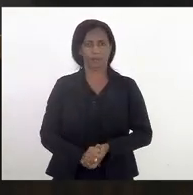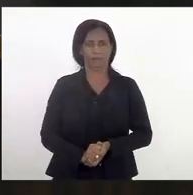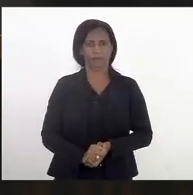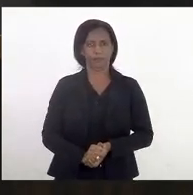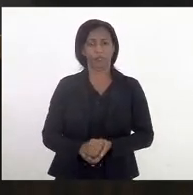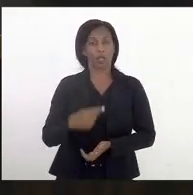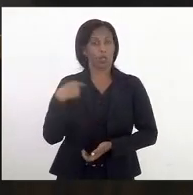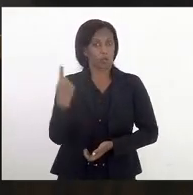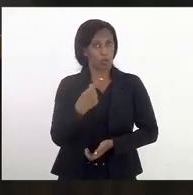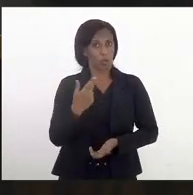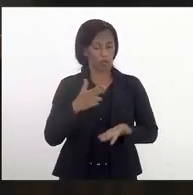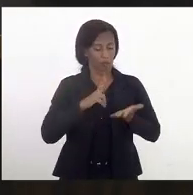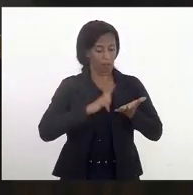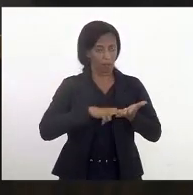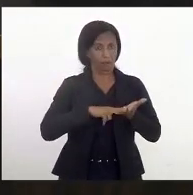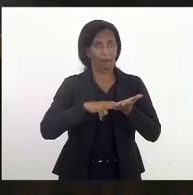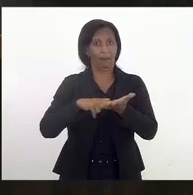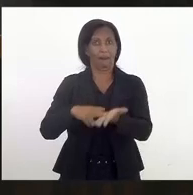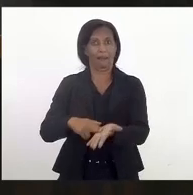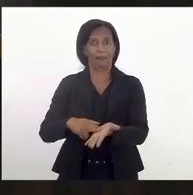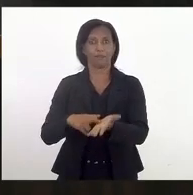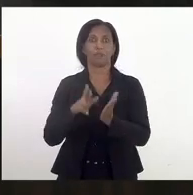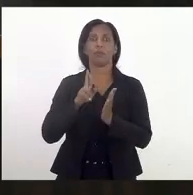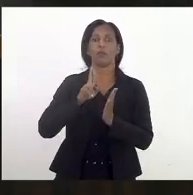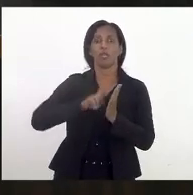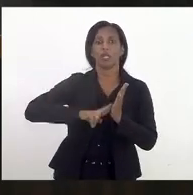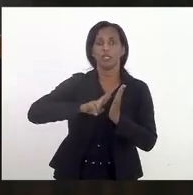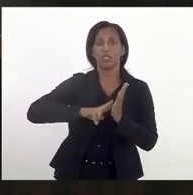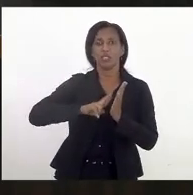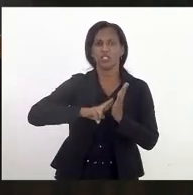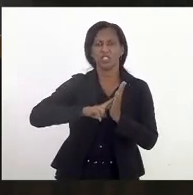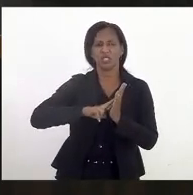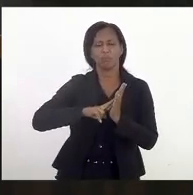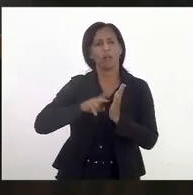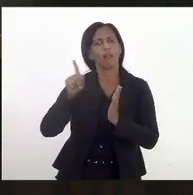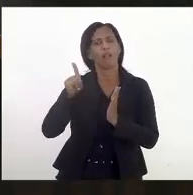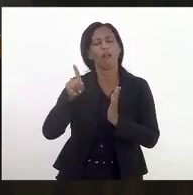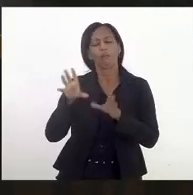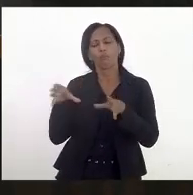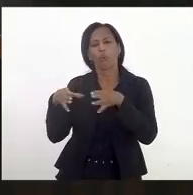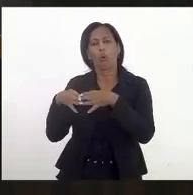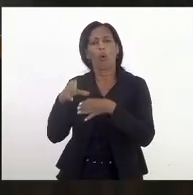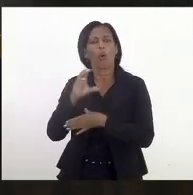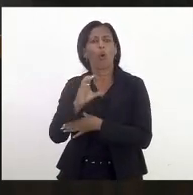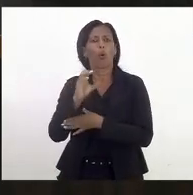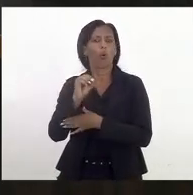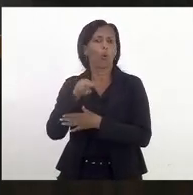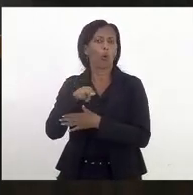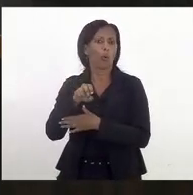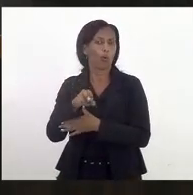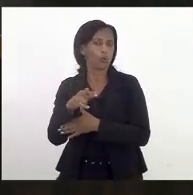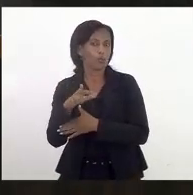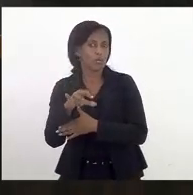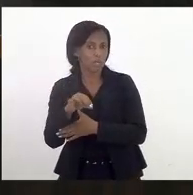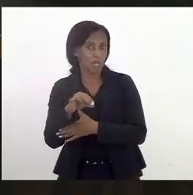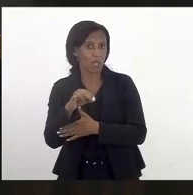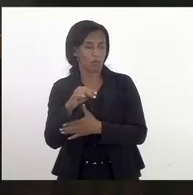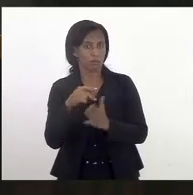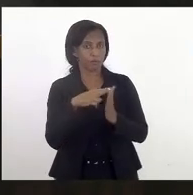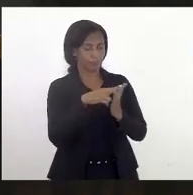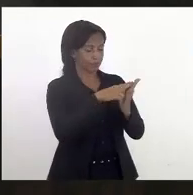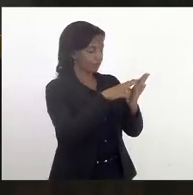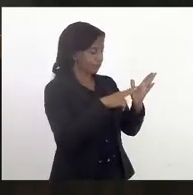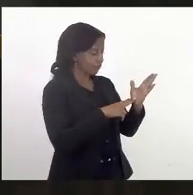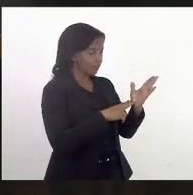do regime de recuperação na verdade daquele conselho que acompanha o regime que diz